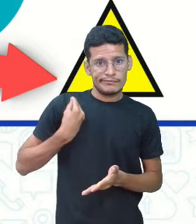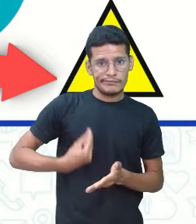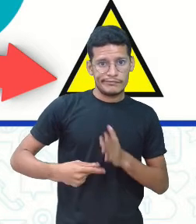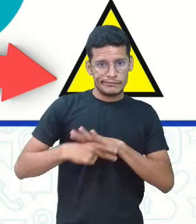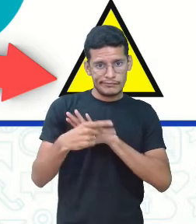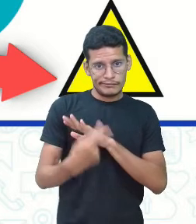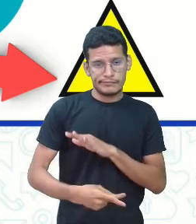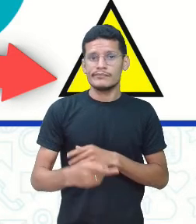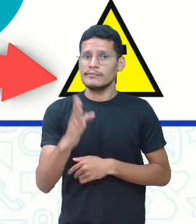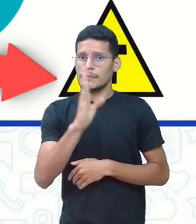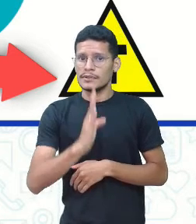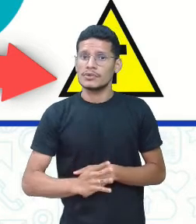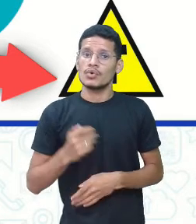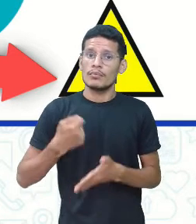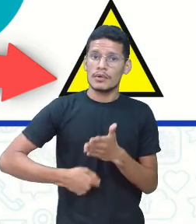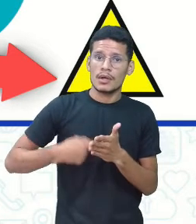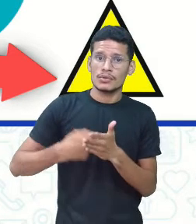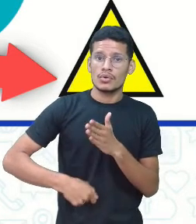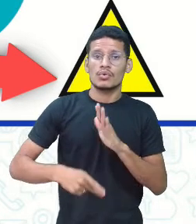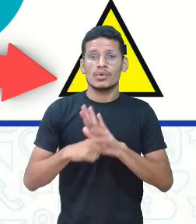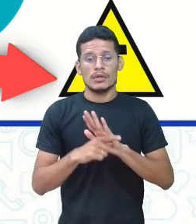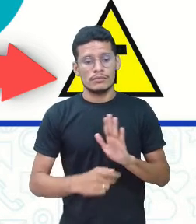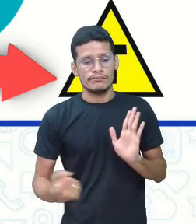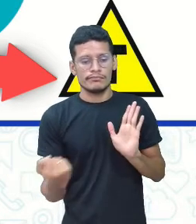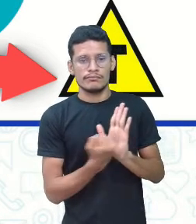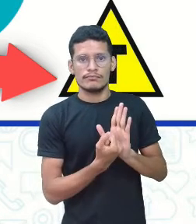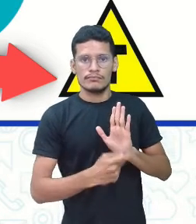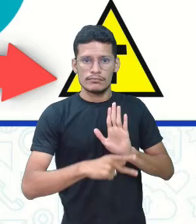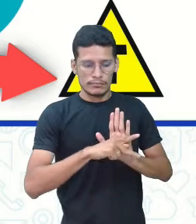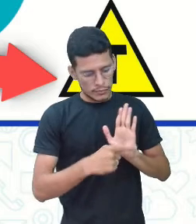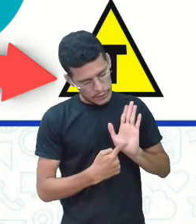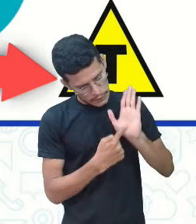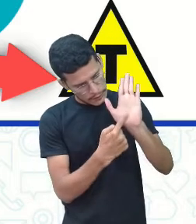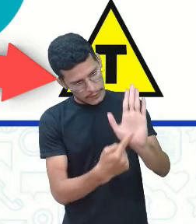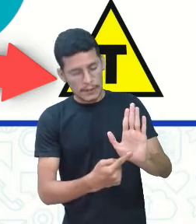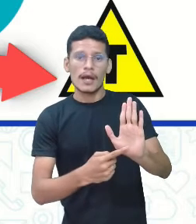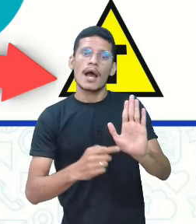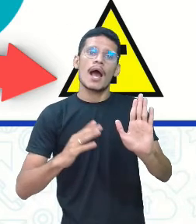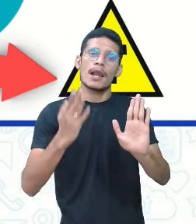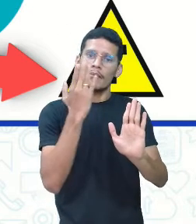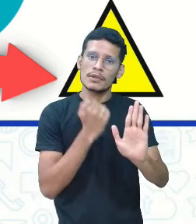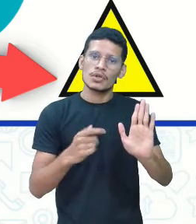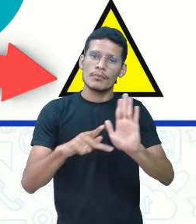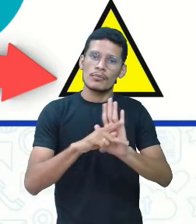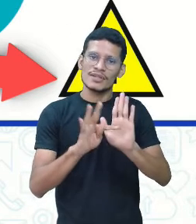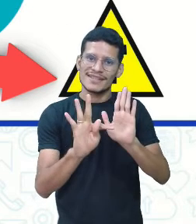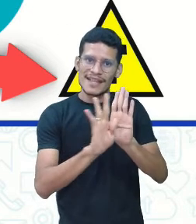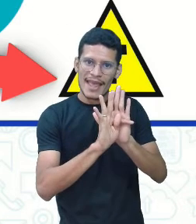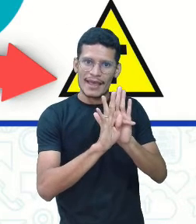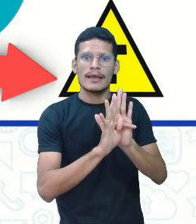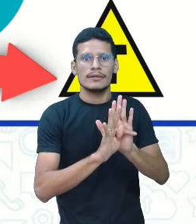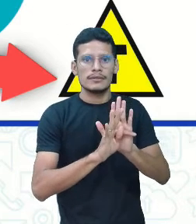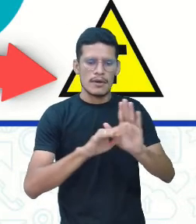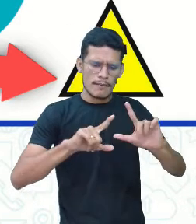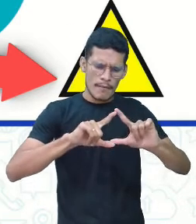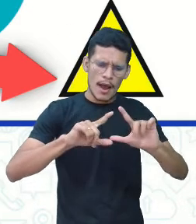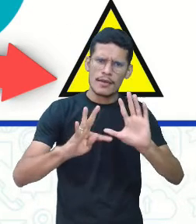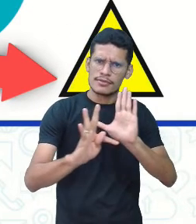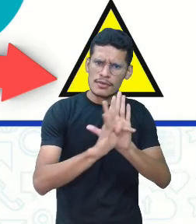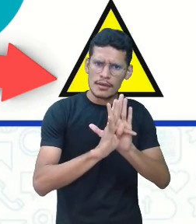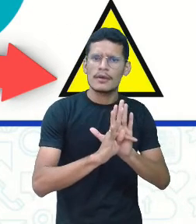né, é obrigatório o rótulo de identificação em alimentos transgênicos, com o intuito de alertar